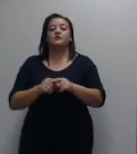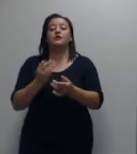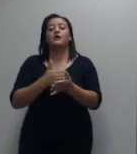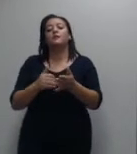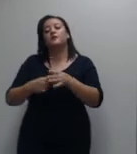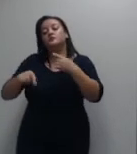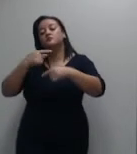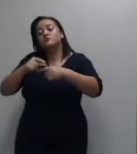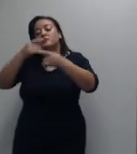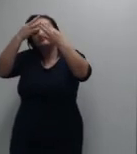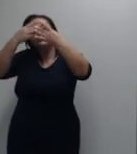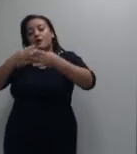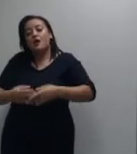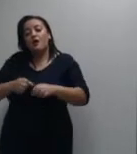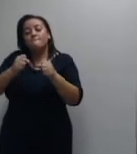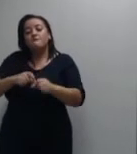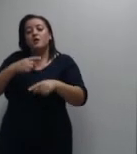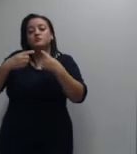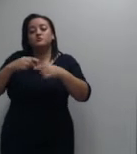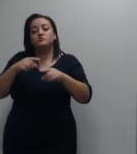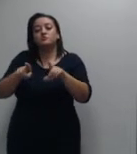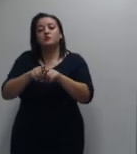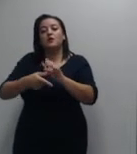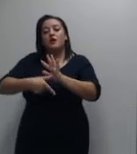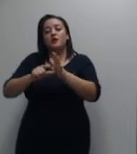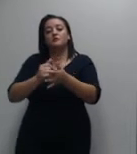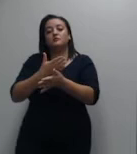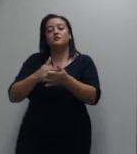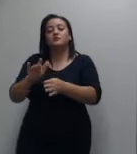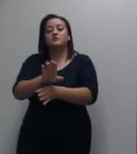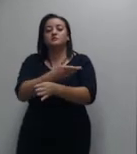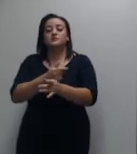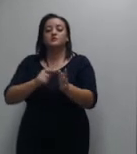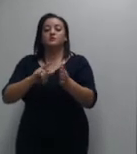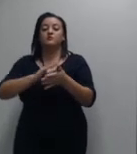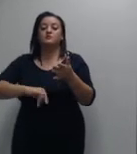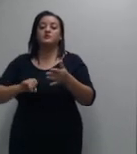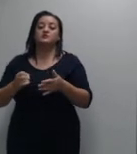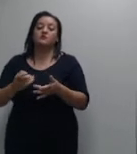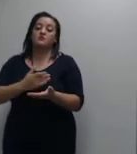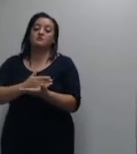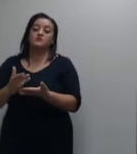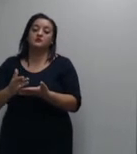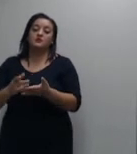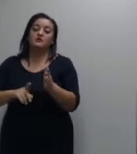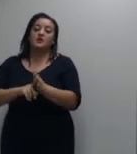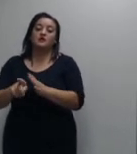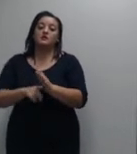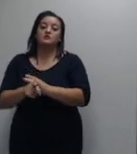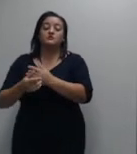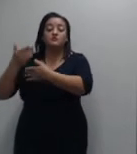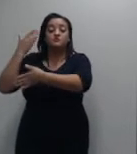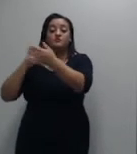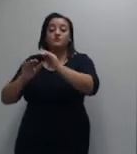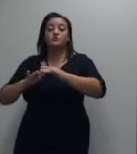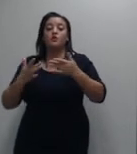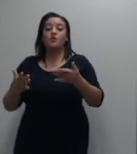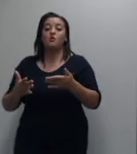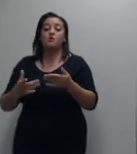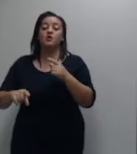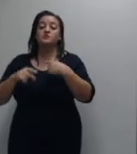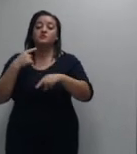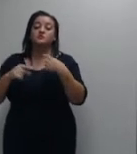e pode discutir até nos suspensão de liminar se adentrar na questão de fundo quando está se